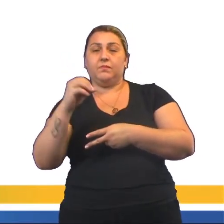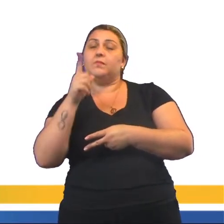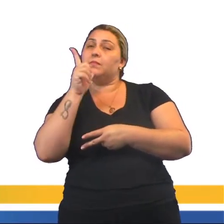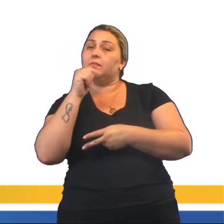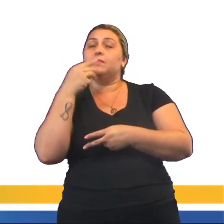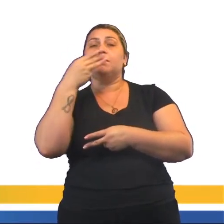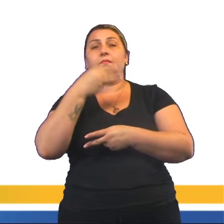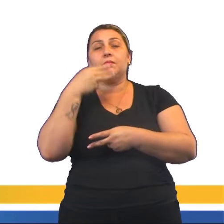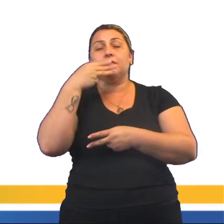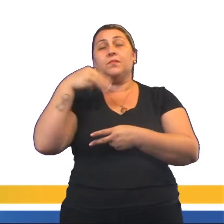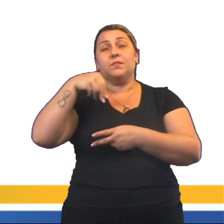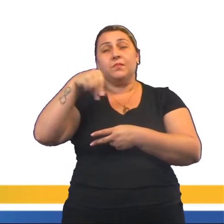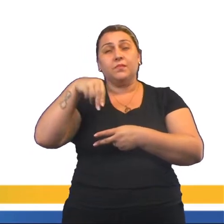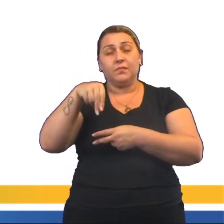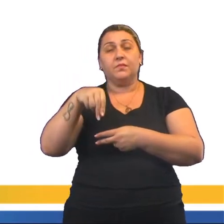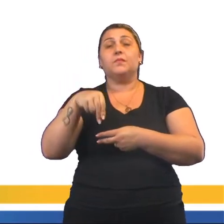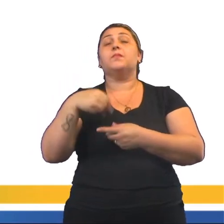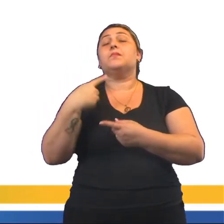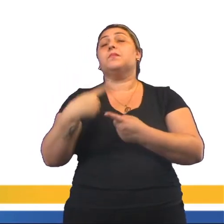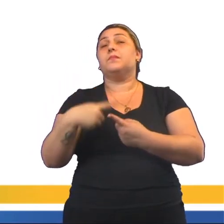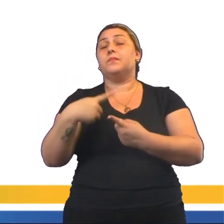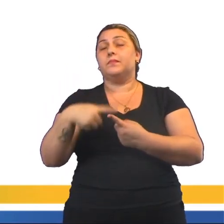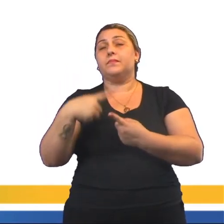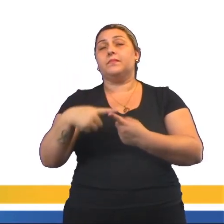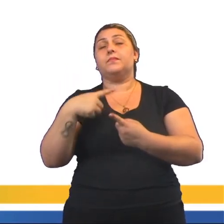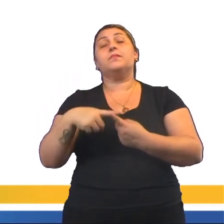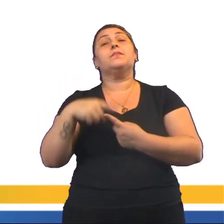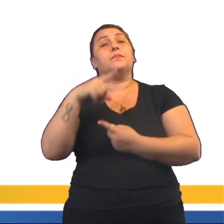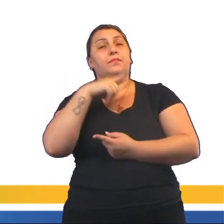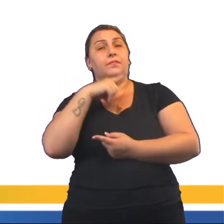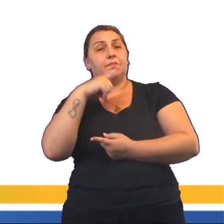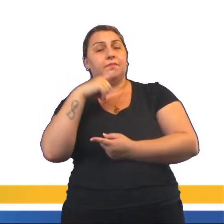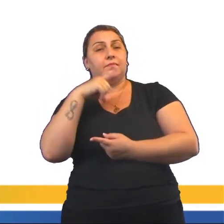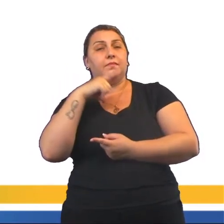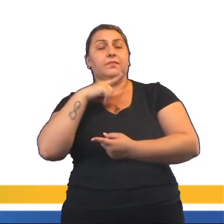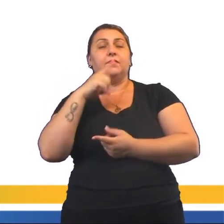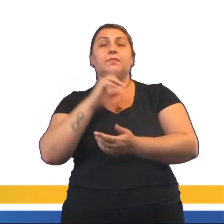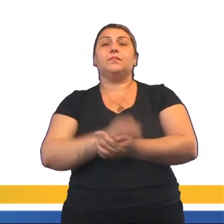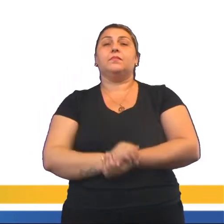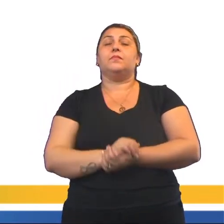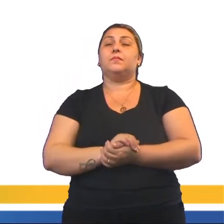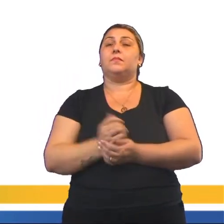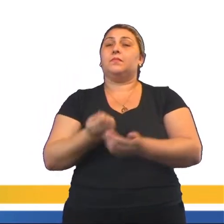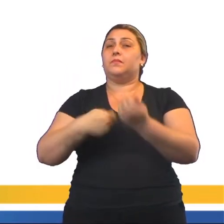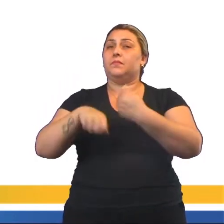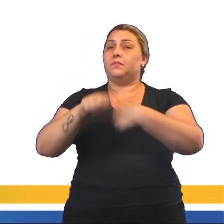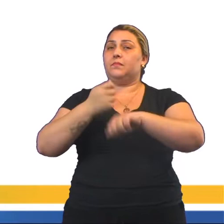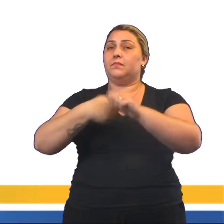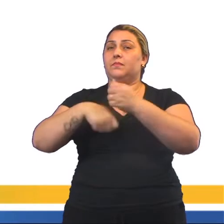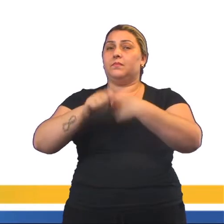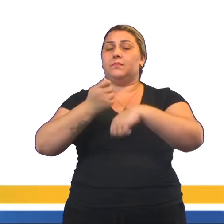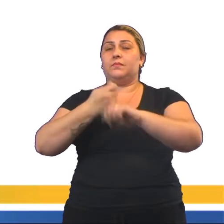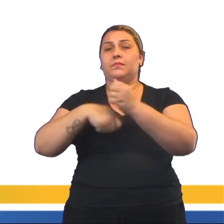salgada. Quando diz doce ou salgada, porque quando houve, de acordo com essa ilustração aí,